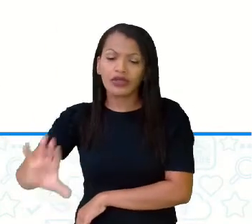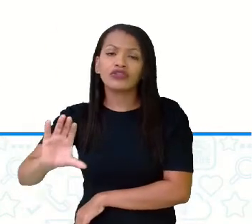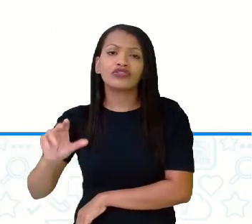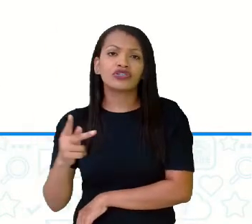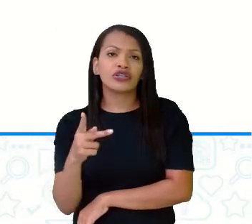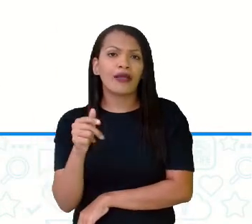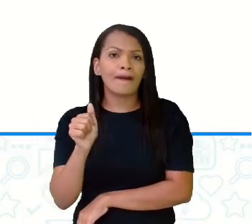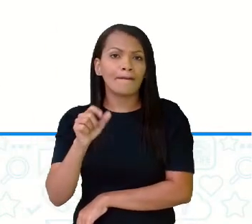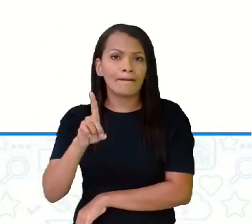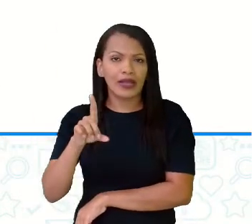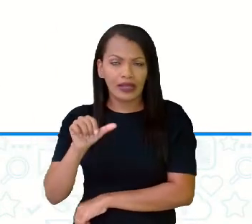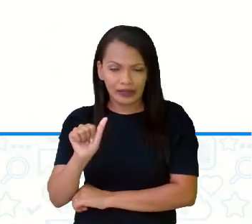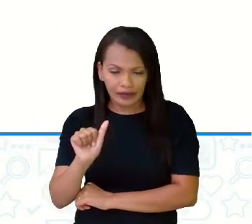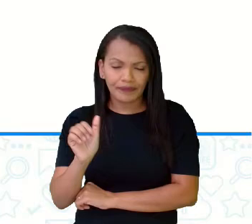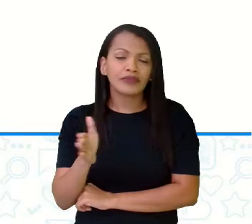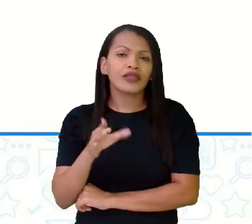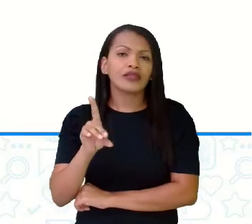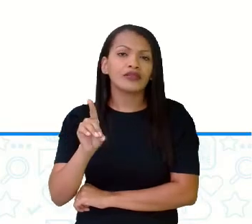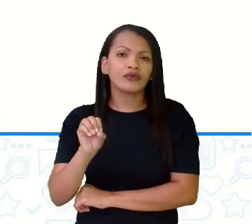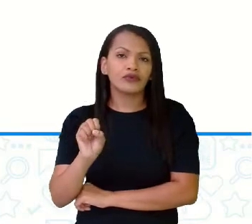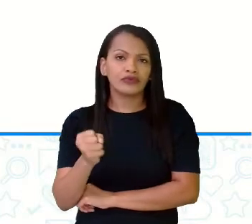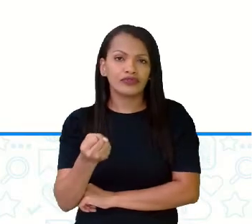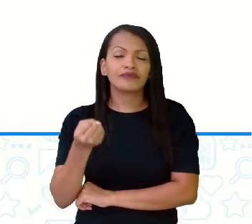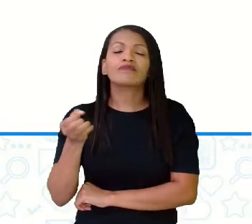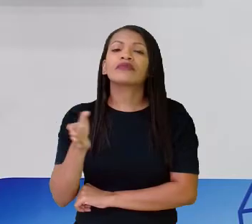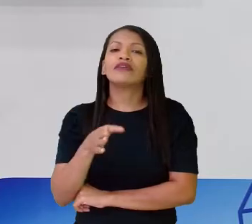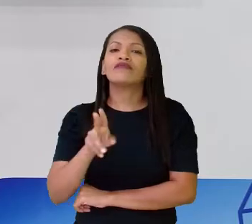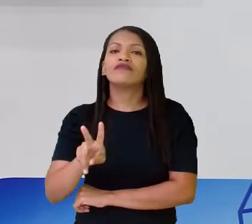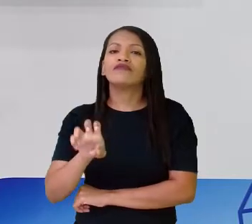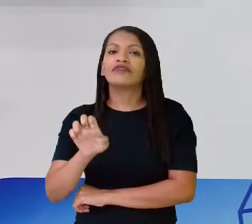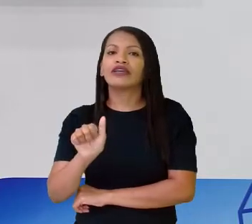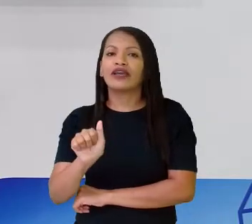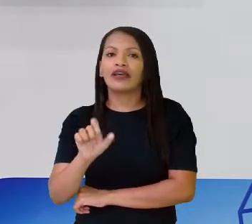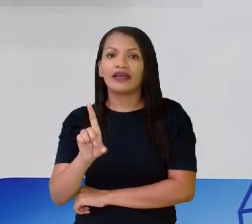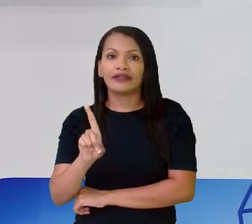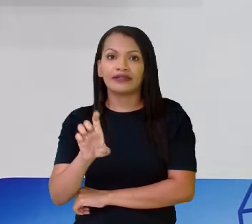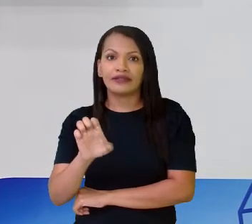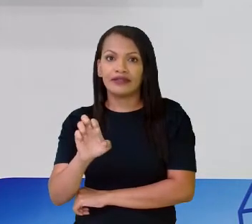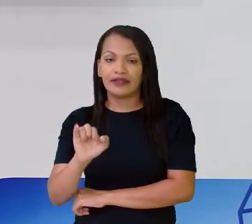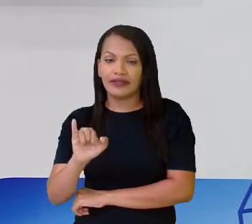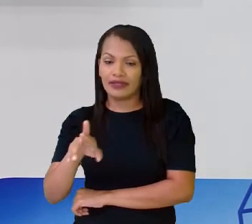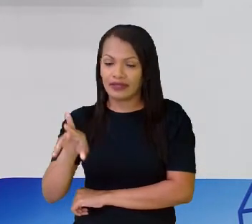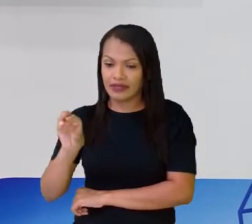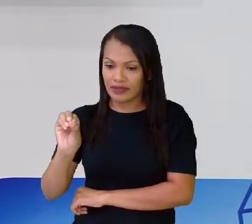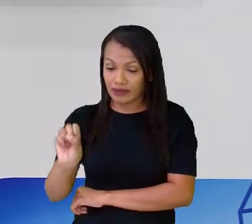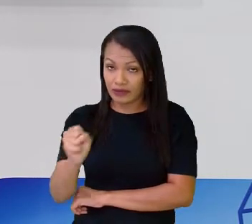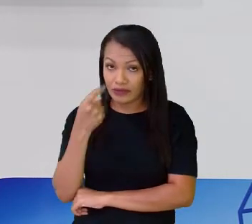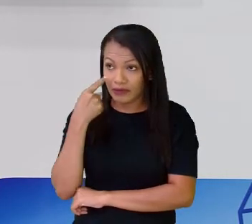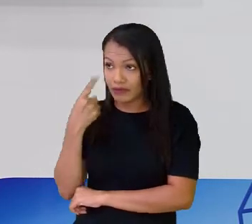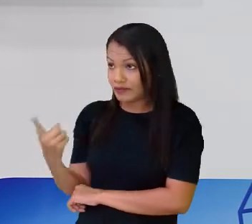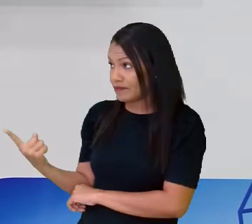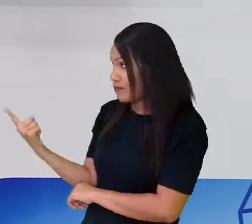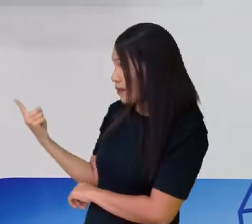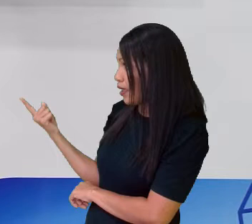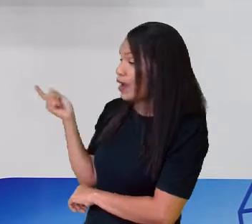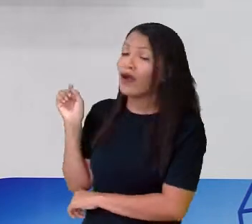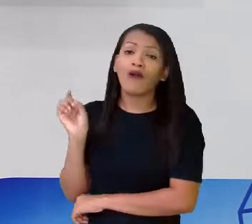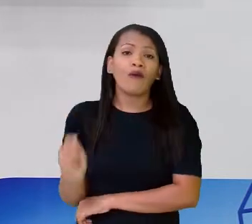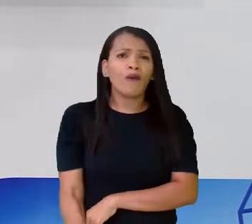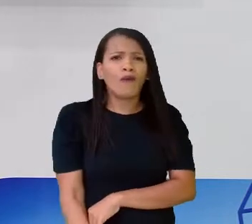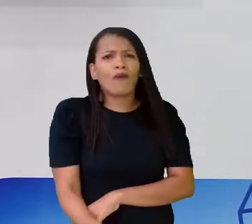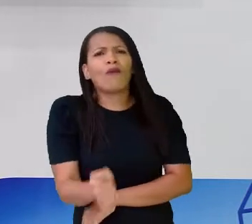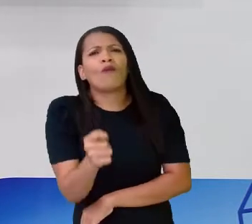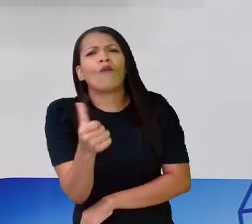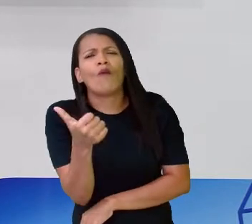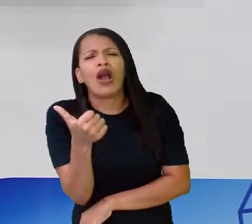tá vendo? E ele fica nesse pontinho vermelhinho aqui, olha só, quase bem no centro